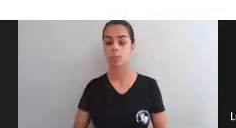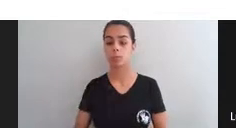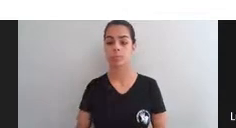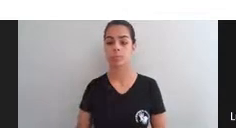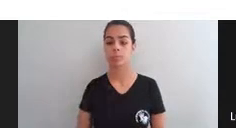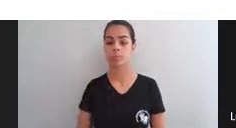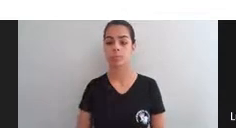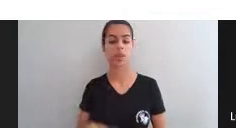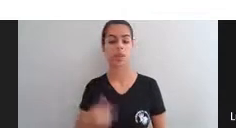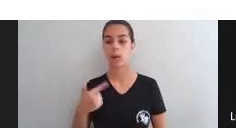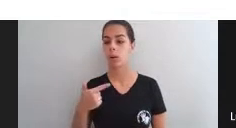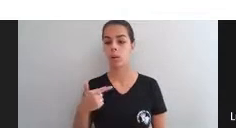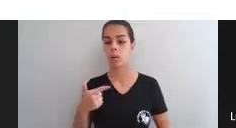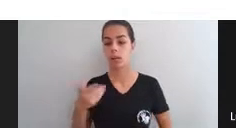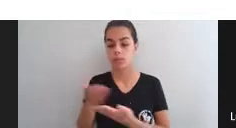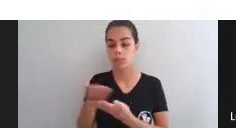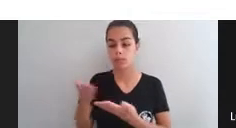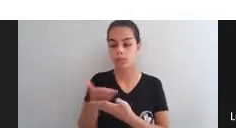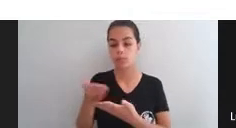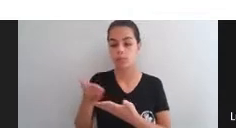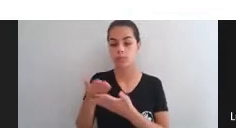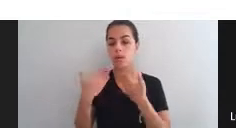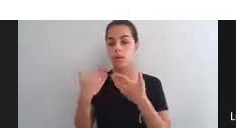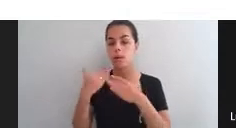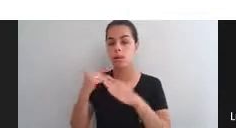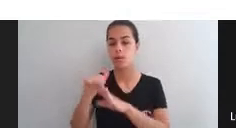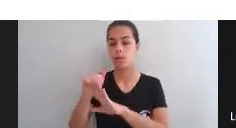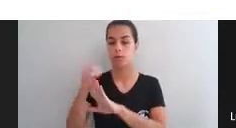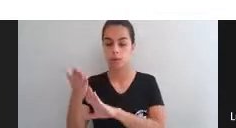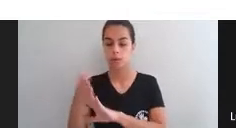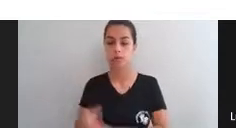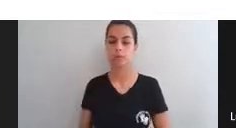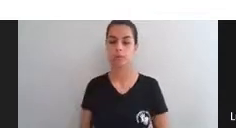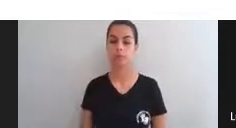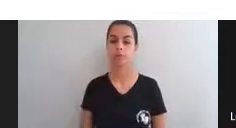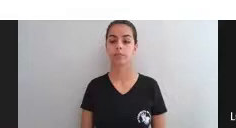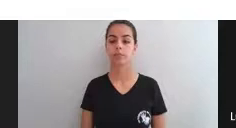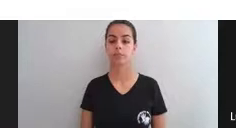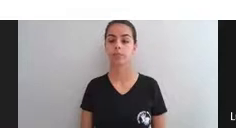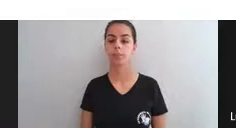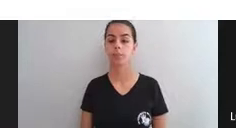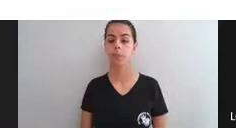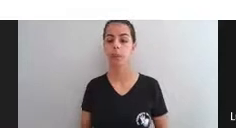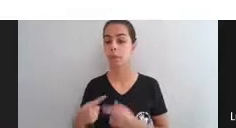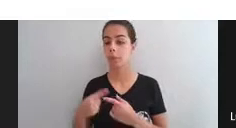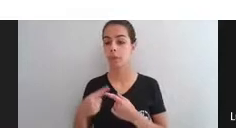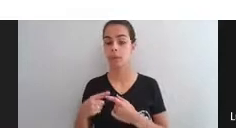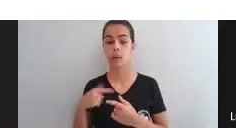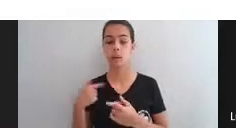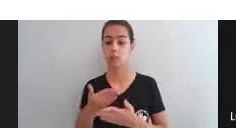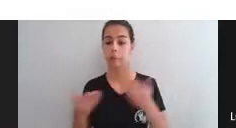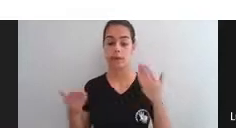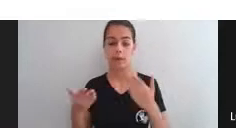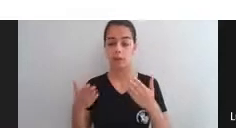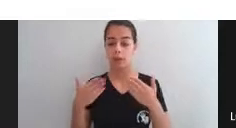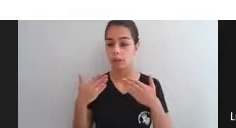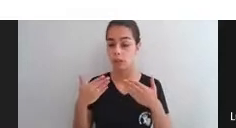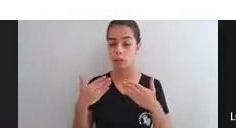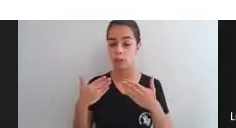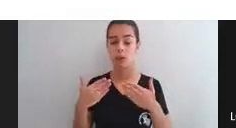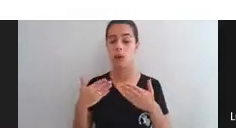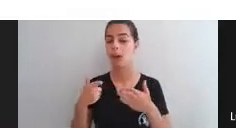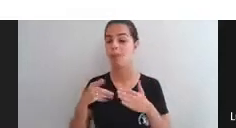não haja troca de calor com o exterior. Porque senão a gente perde calor e vira um processo irreversível.